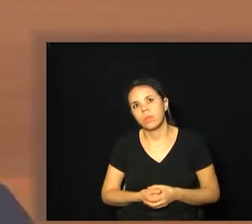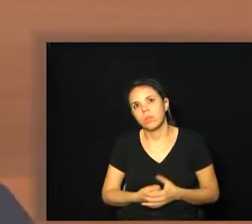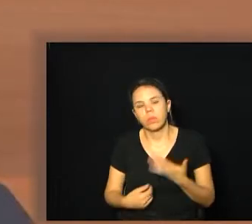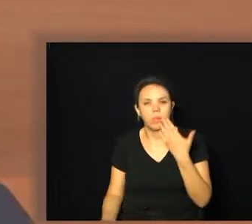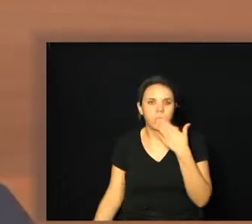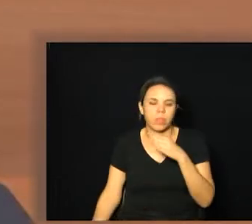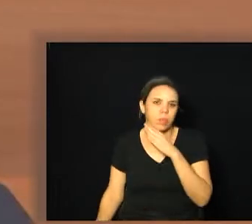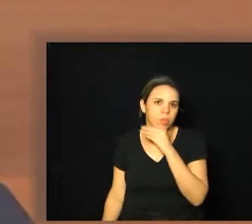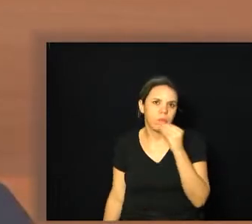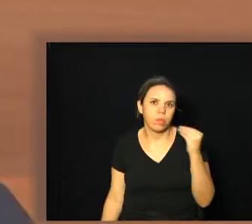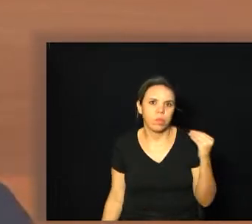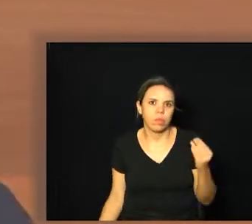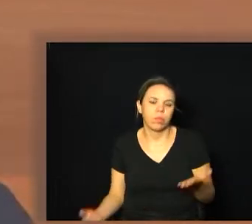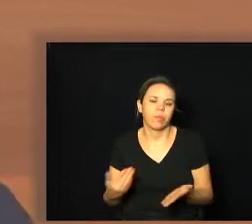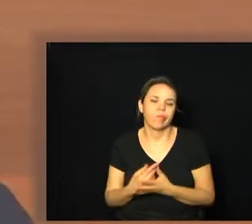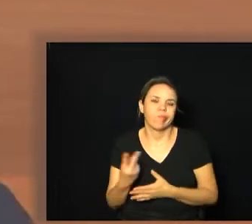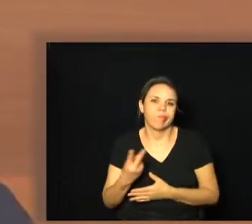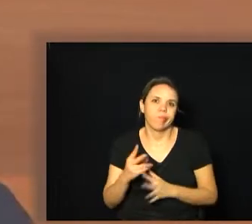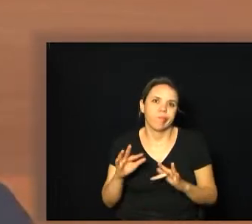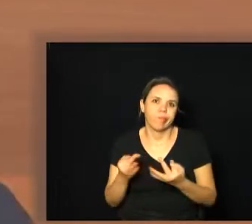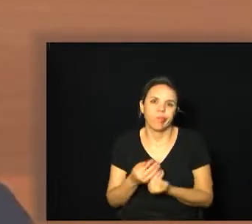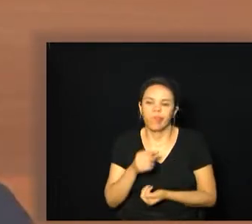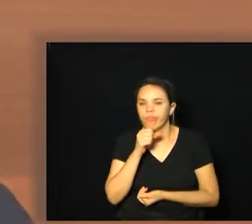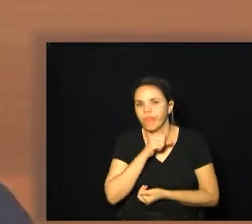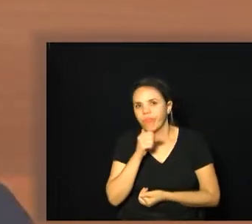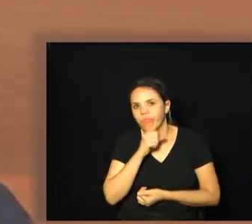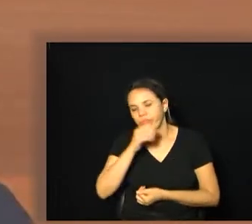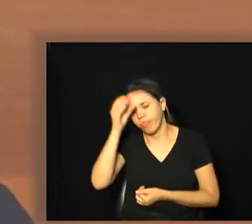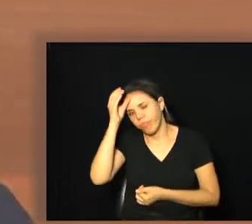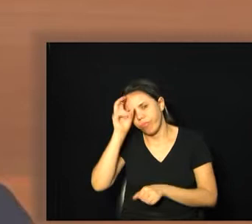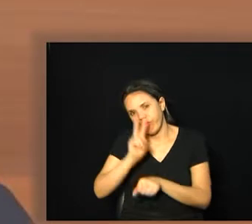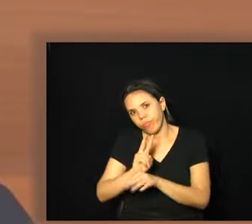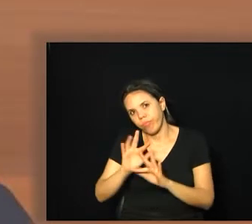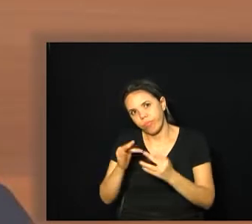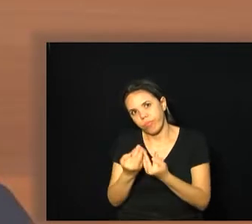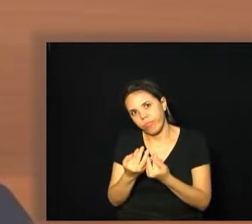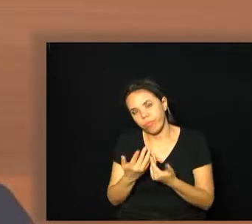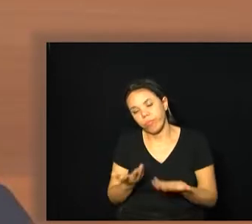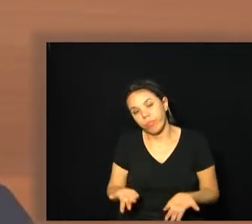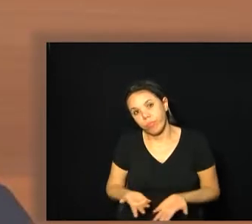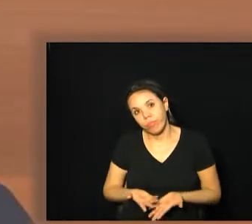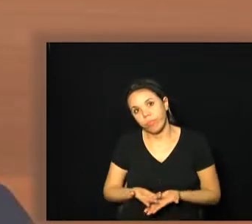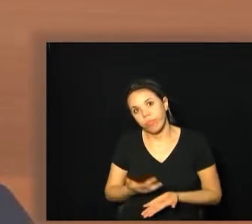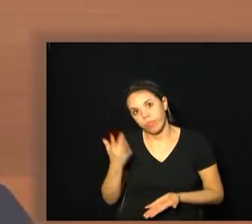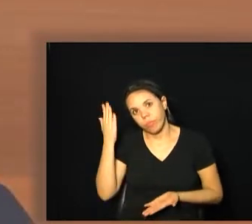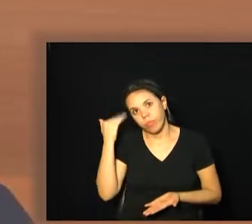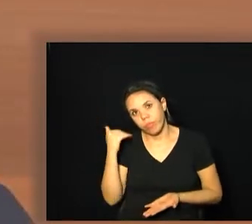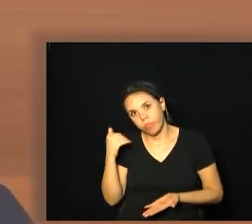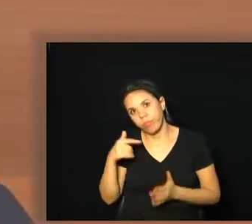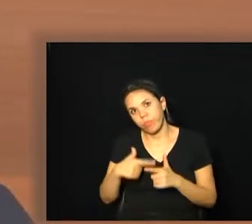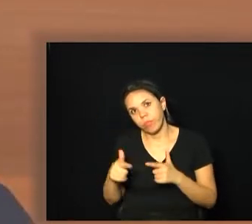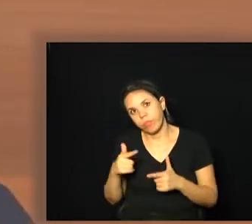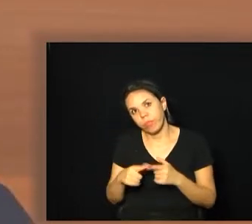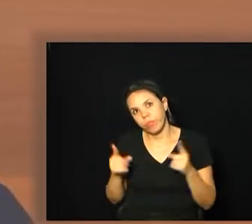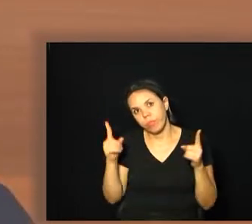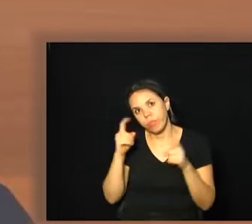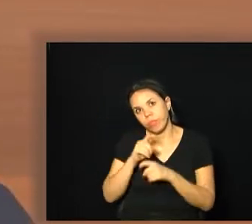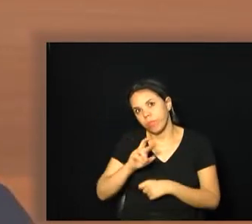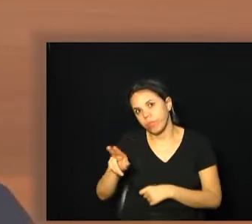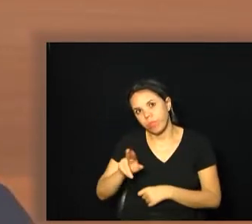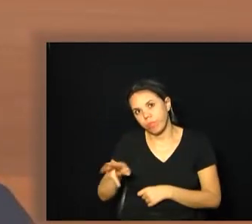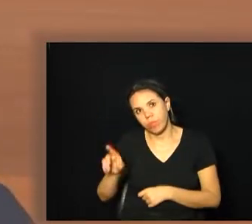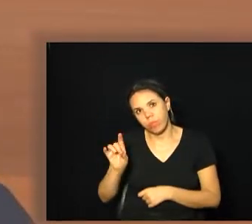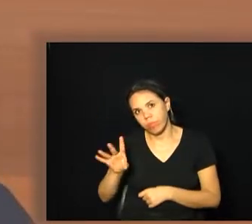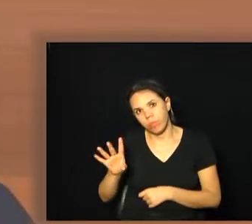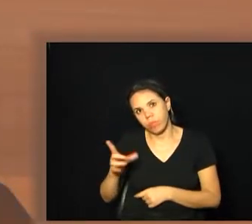criança e adolescente que perdeu pai e mãe, então um avô vai ter que cuidar, uma tia, uma família extensa. Mas nós sabemos que o problema e a dificuldade não é